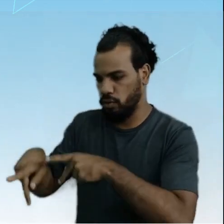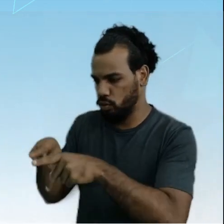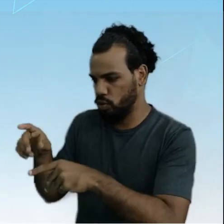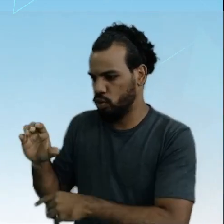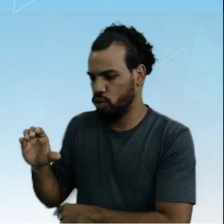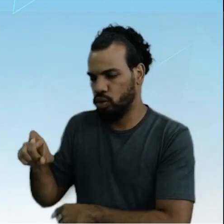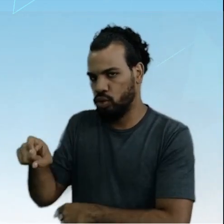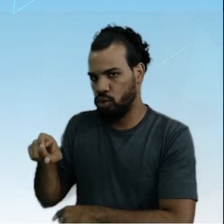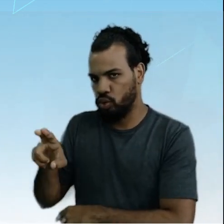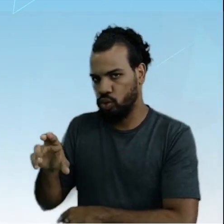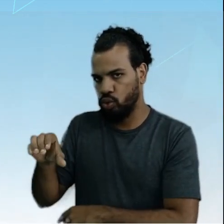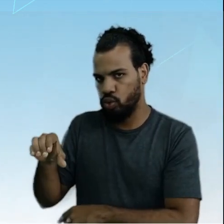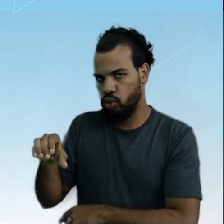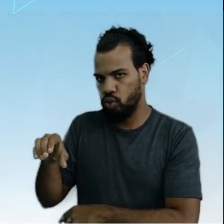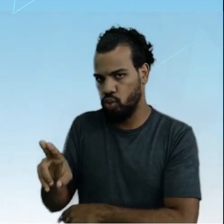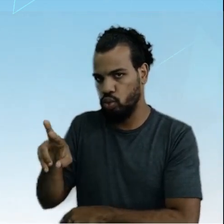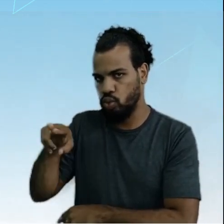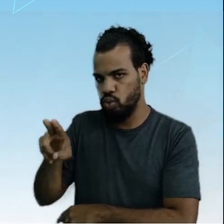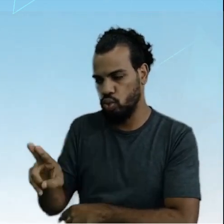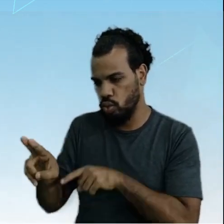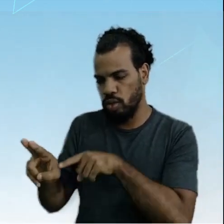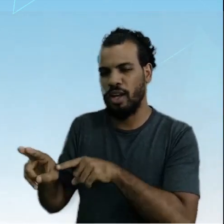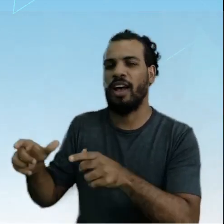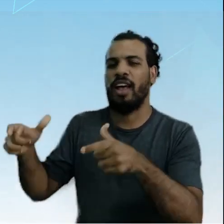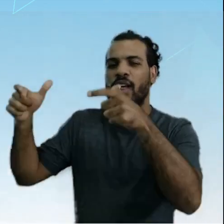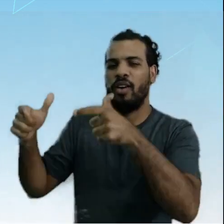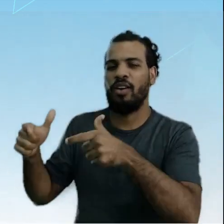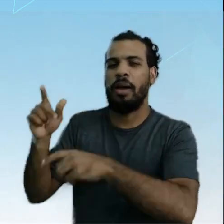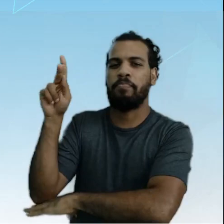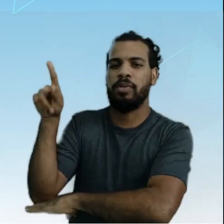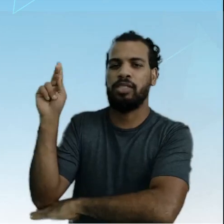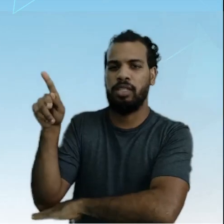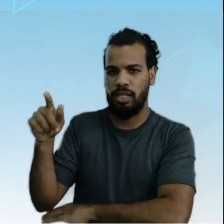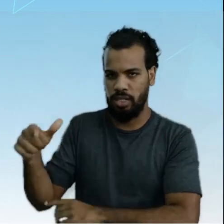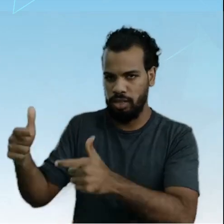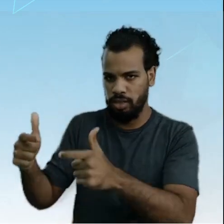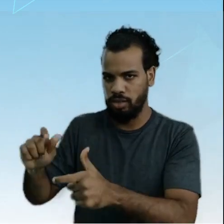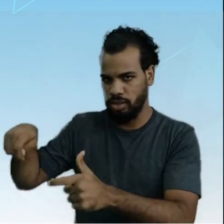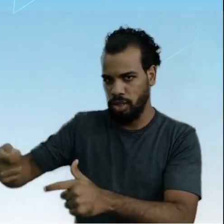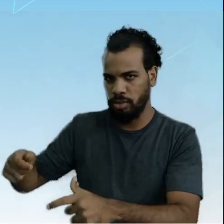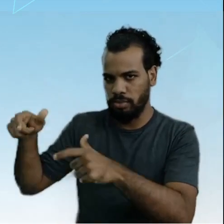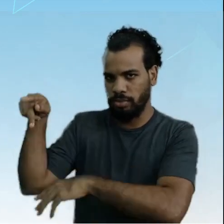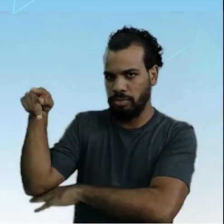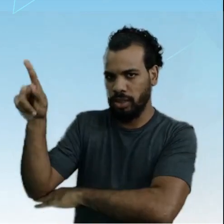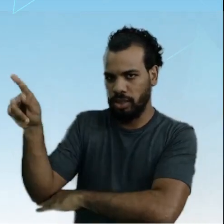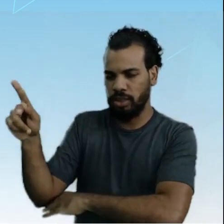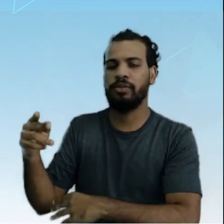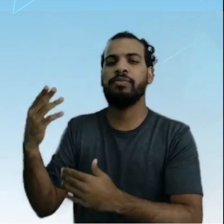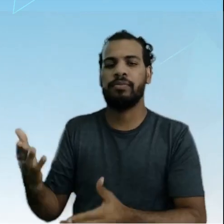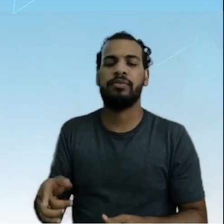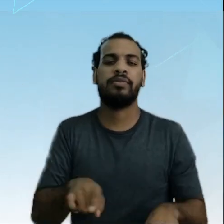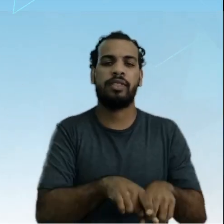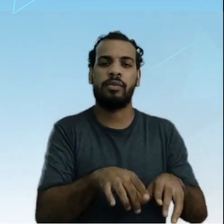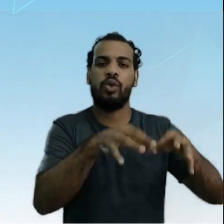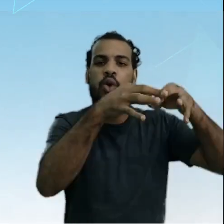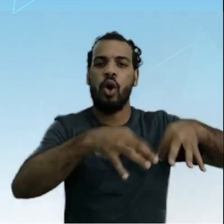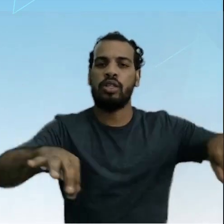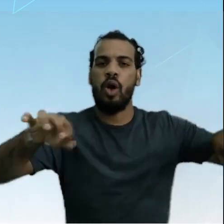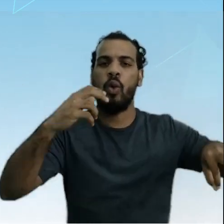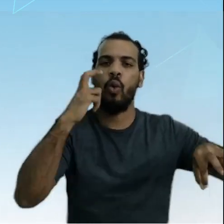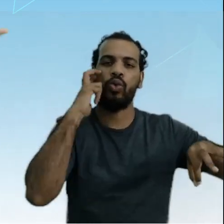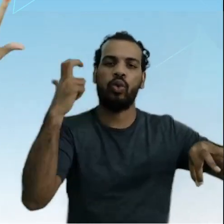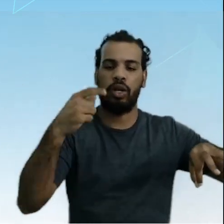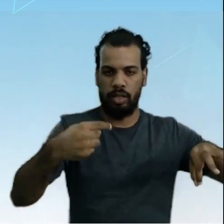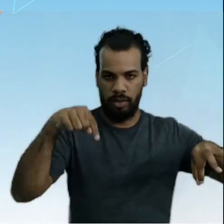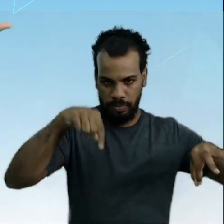do lado pesqueira, né? Salve o povo chucuru, dos encantados, e o do cordel, porque